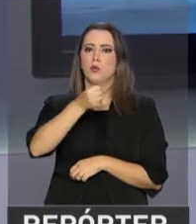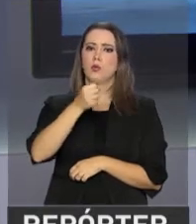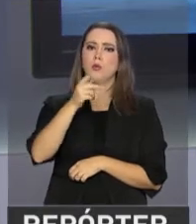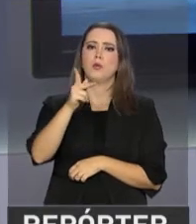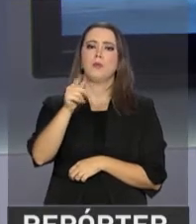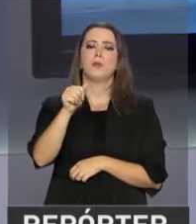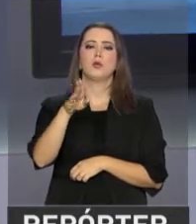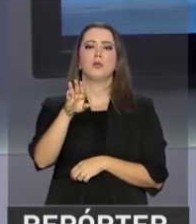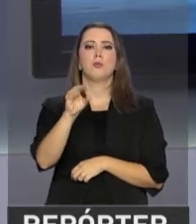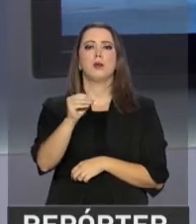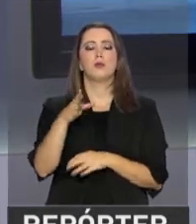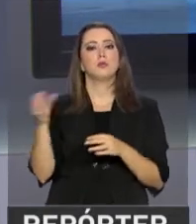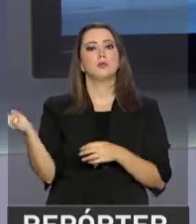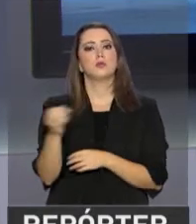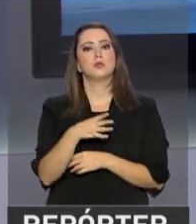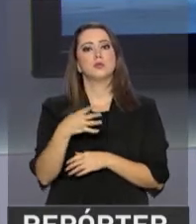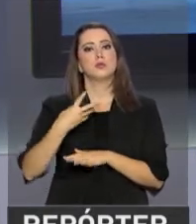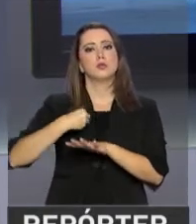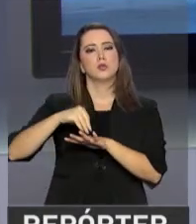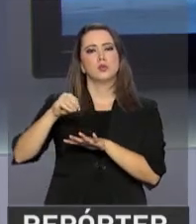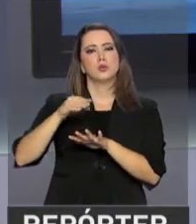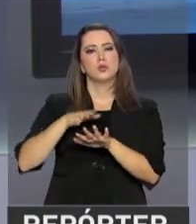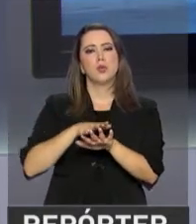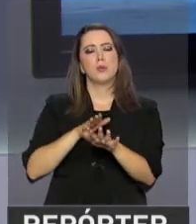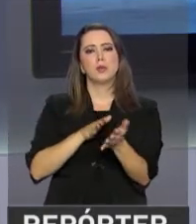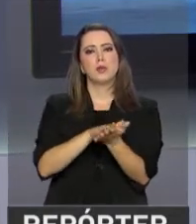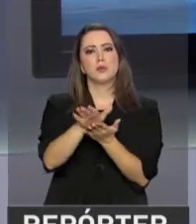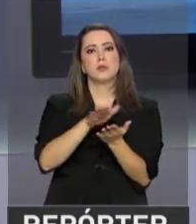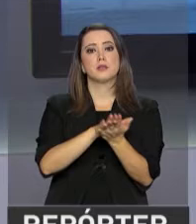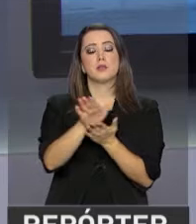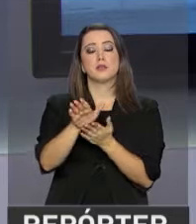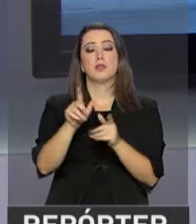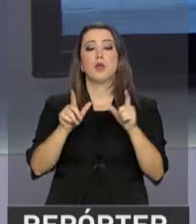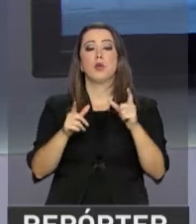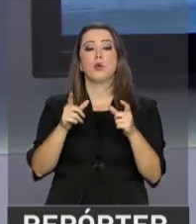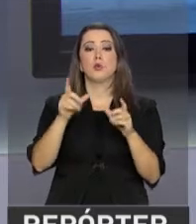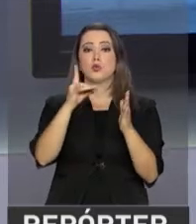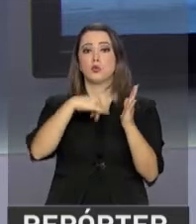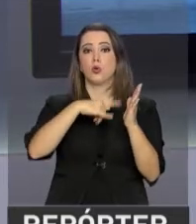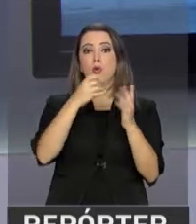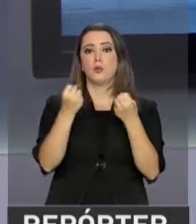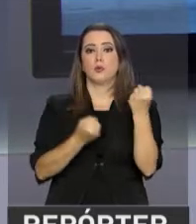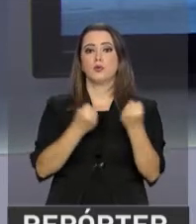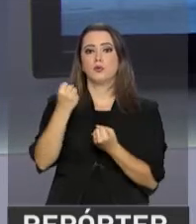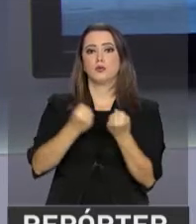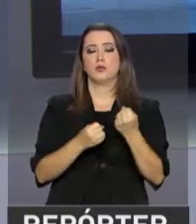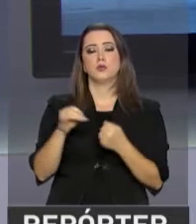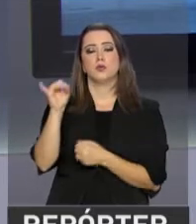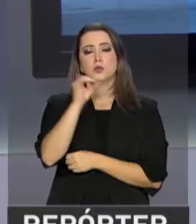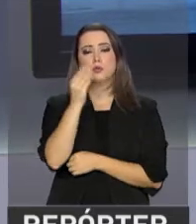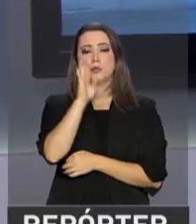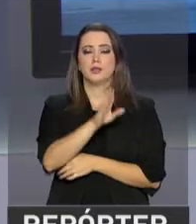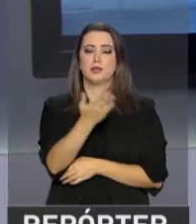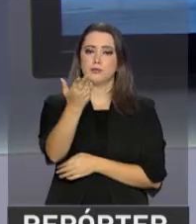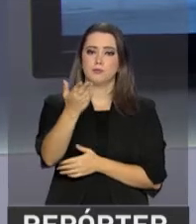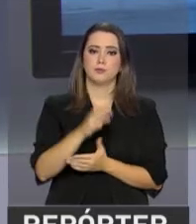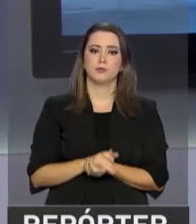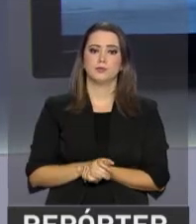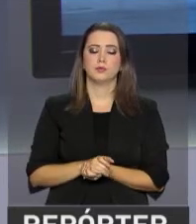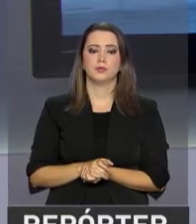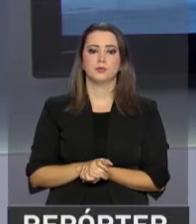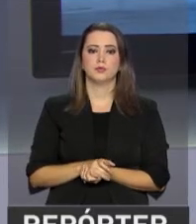pablo mundim que tem novidades sobre a emissão de documentos de automóveis é isso pablo batalho pra você